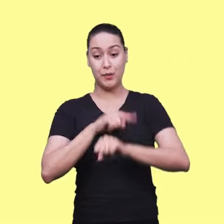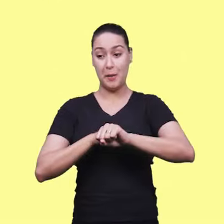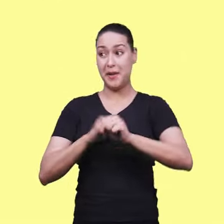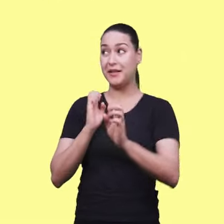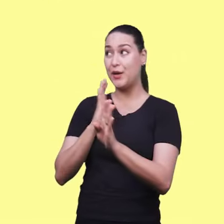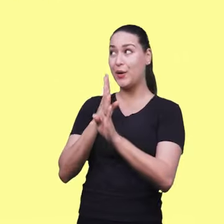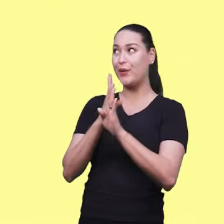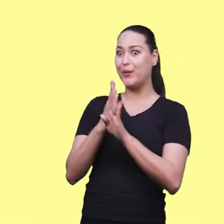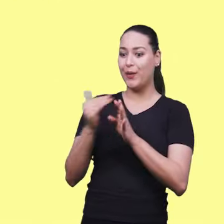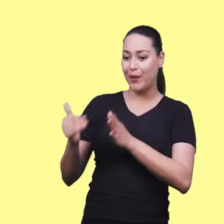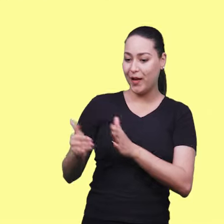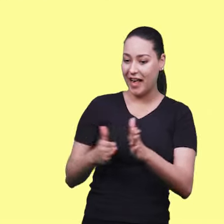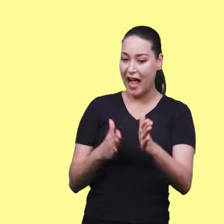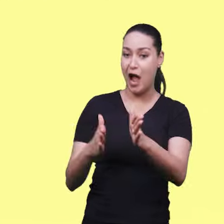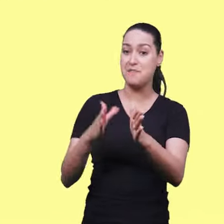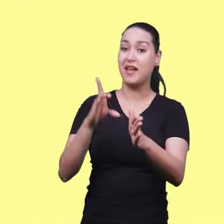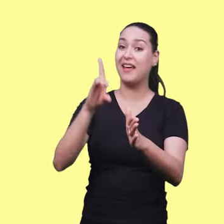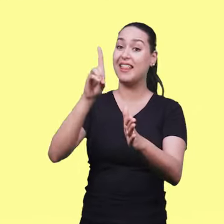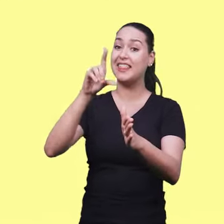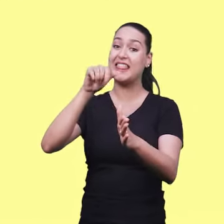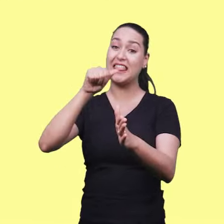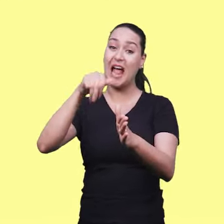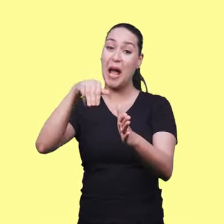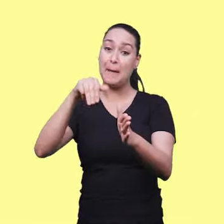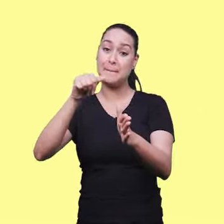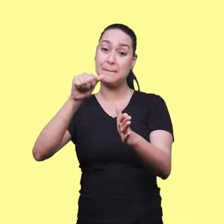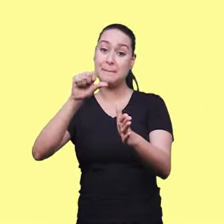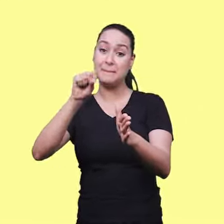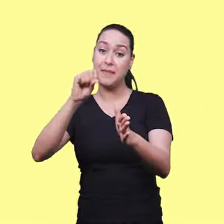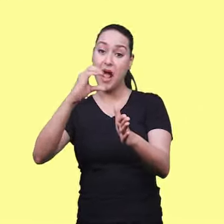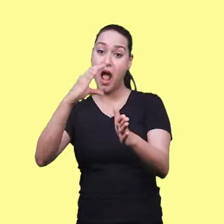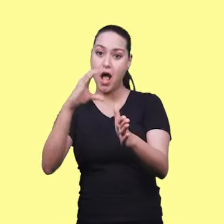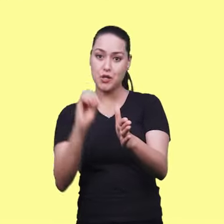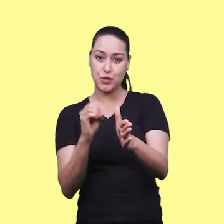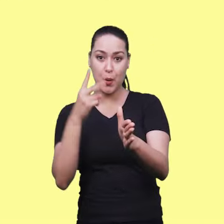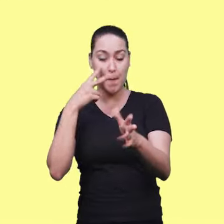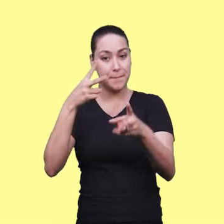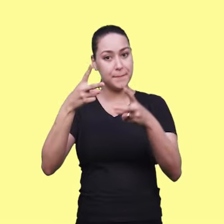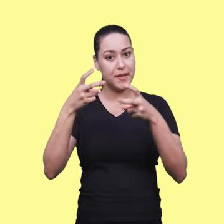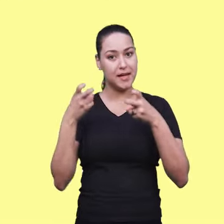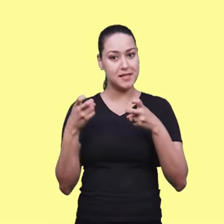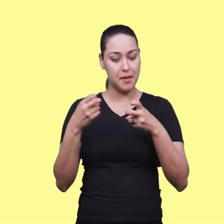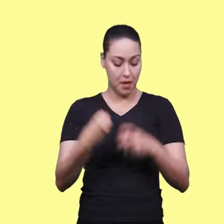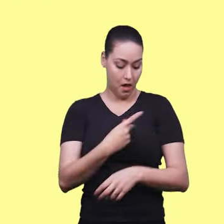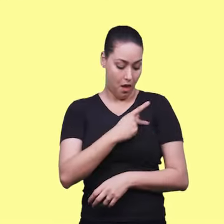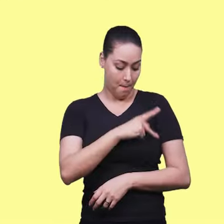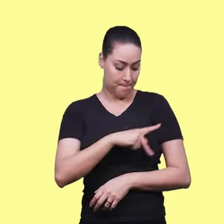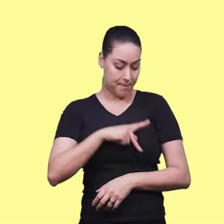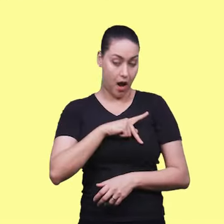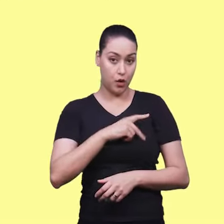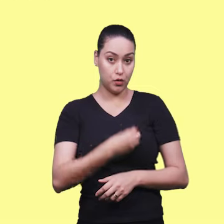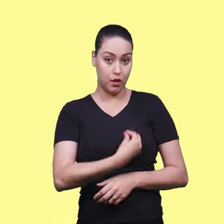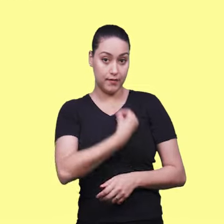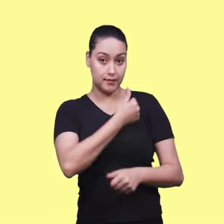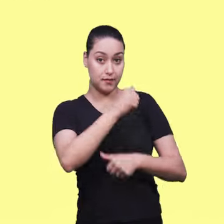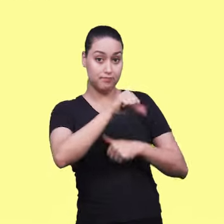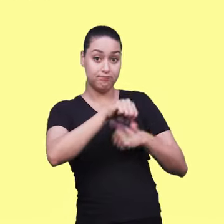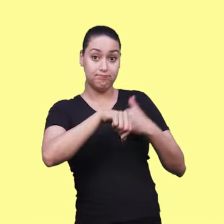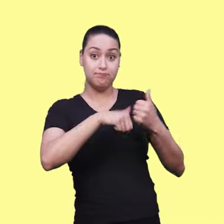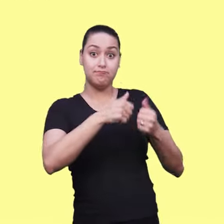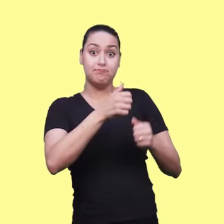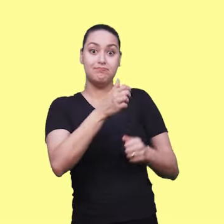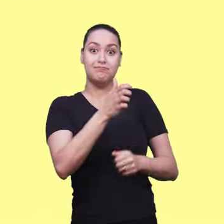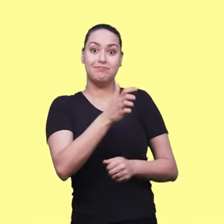Senhor lá no caminho de Damasco, olhem só, Paulo teve sua vida